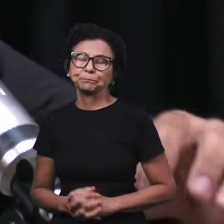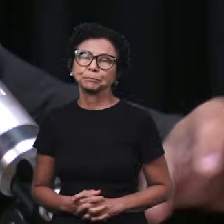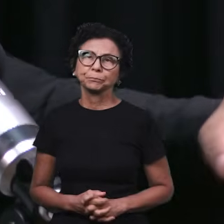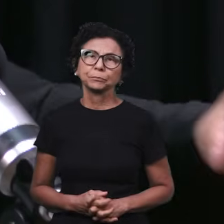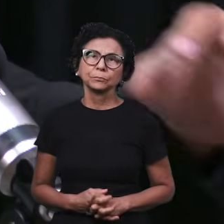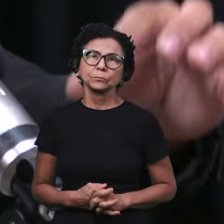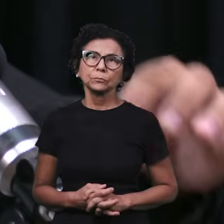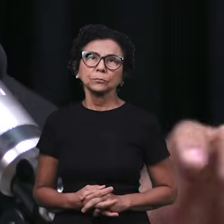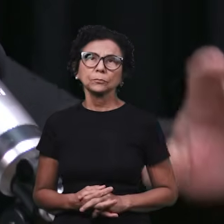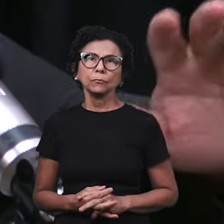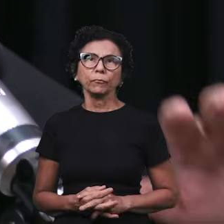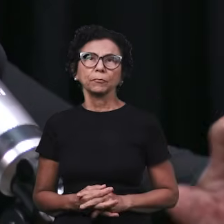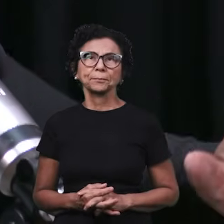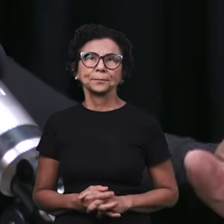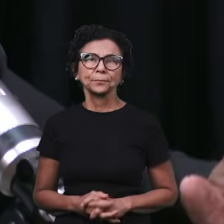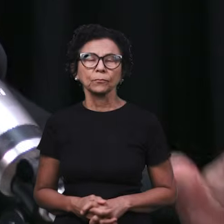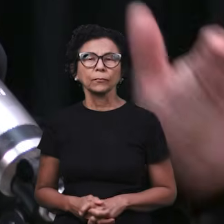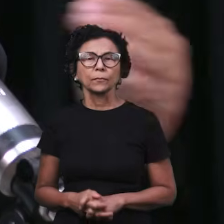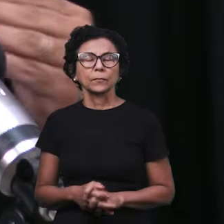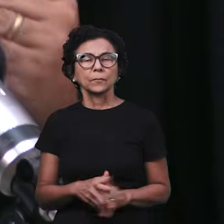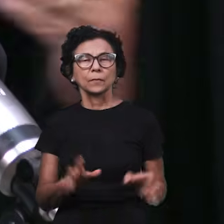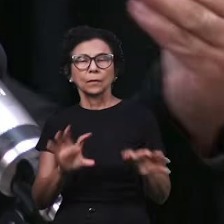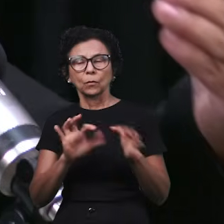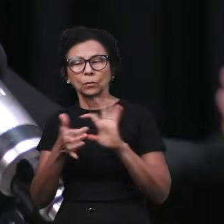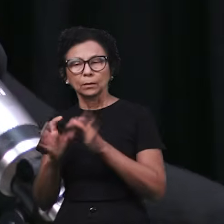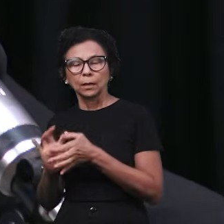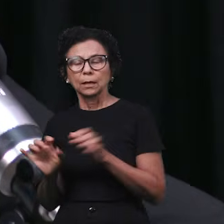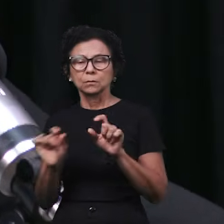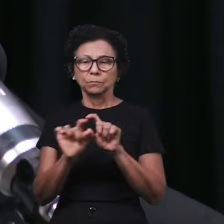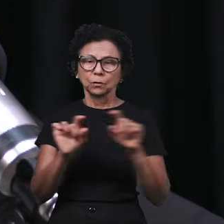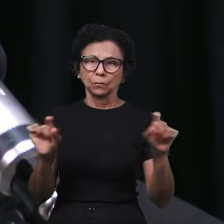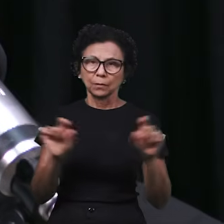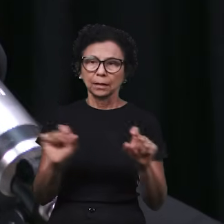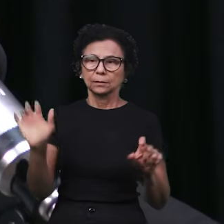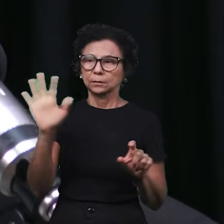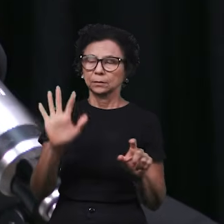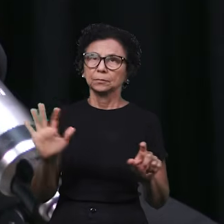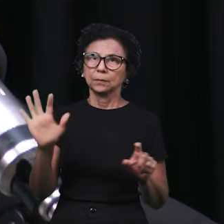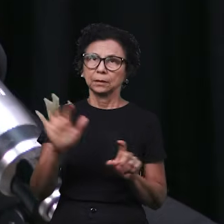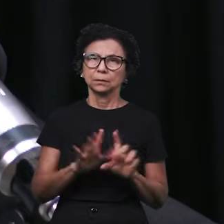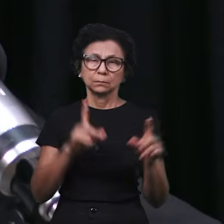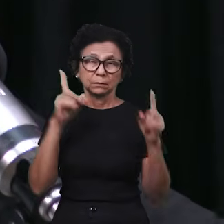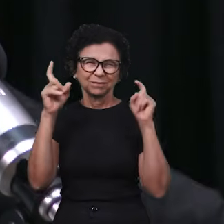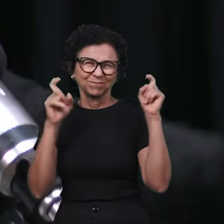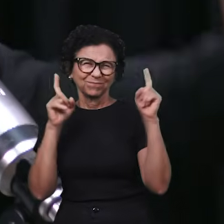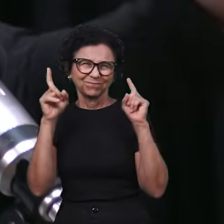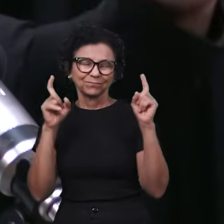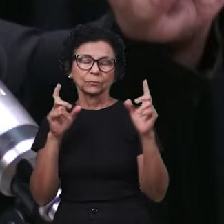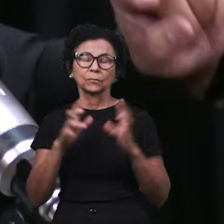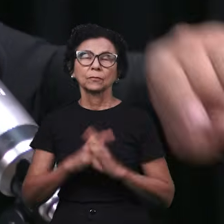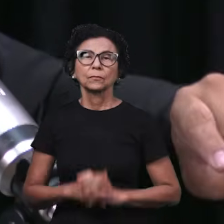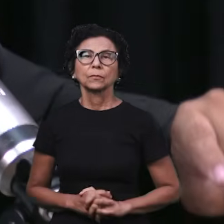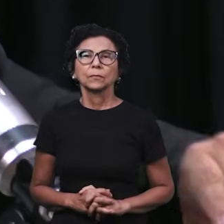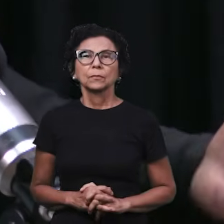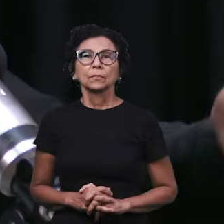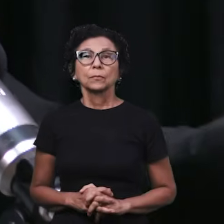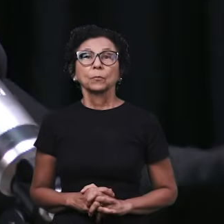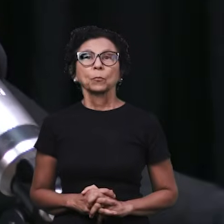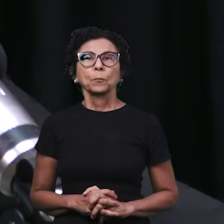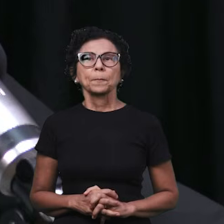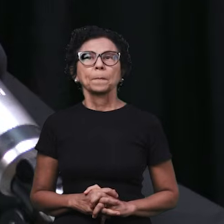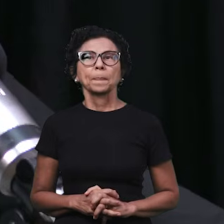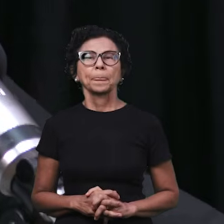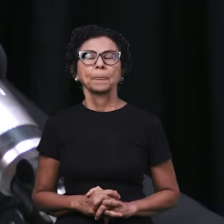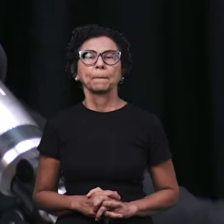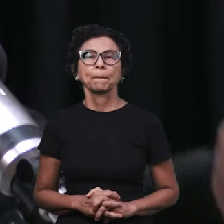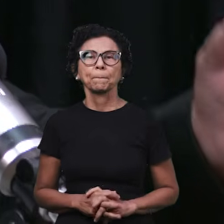de contexto, montar uma frase, uma imagem, às vezes até uma expressão facial somente. Sim, exatamente. E aí, quando a gente traz a questão da fonte, é